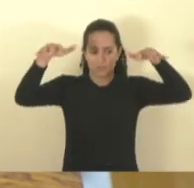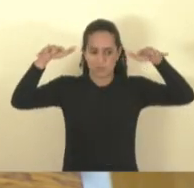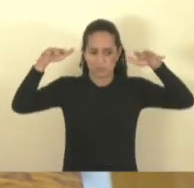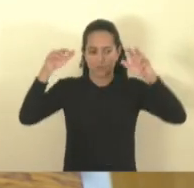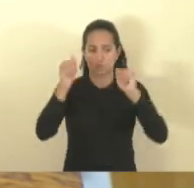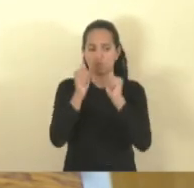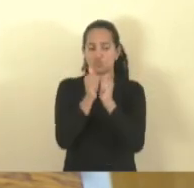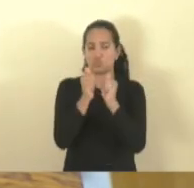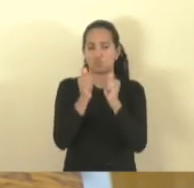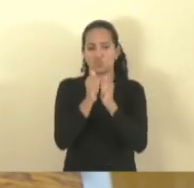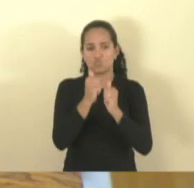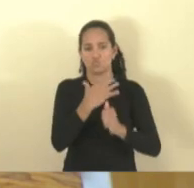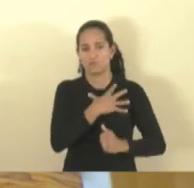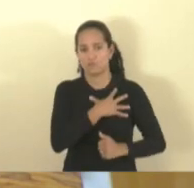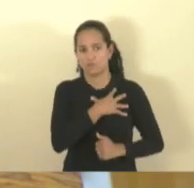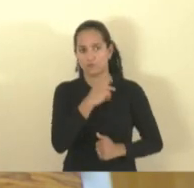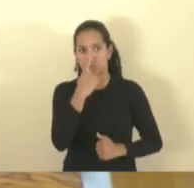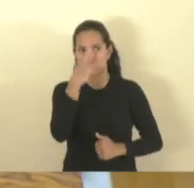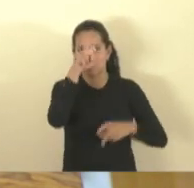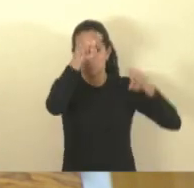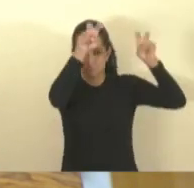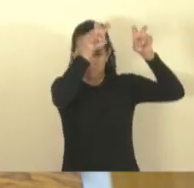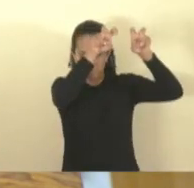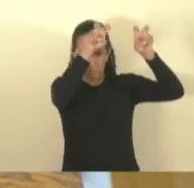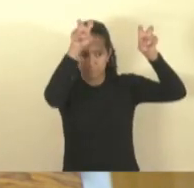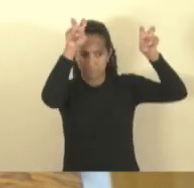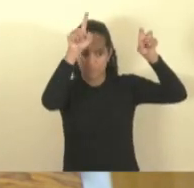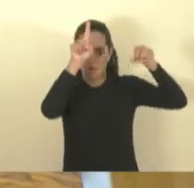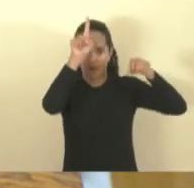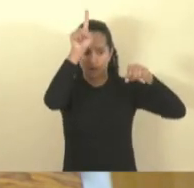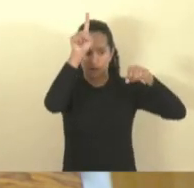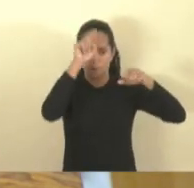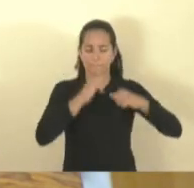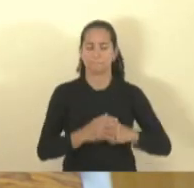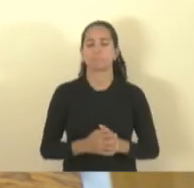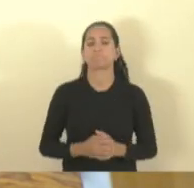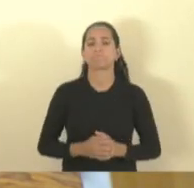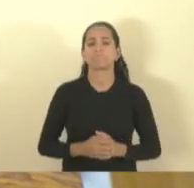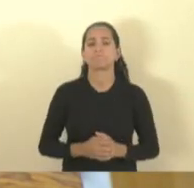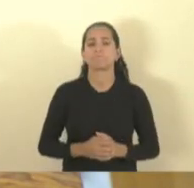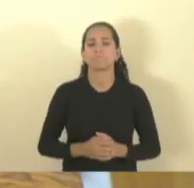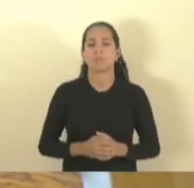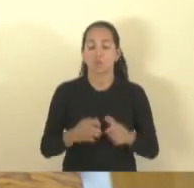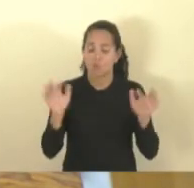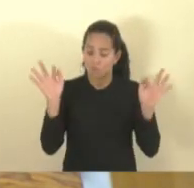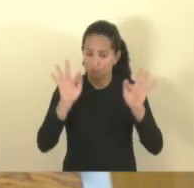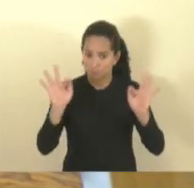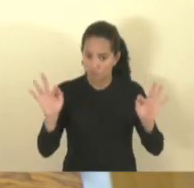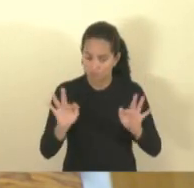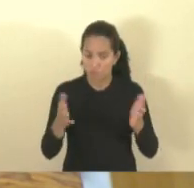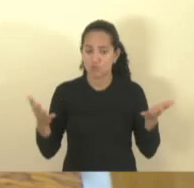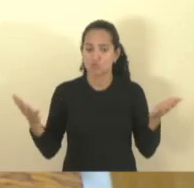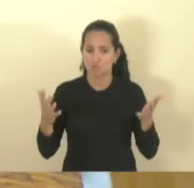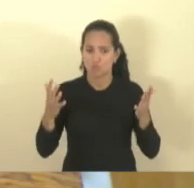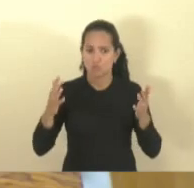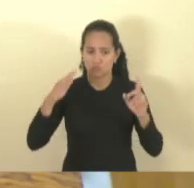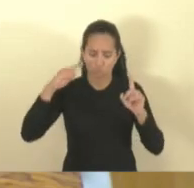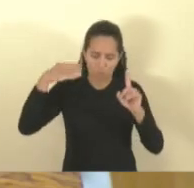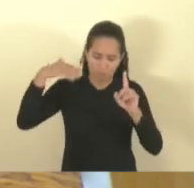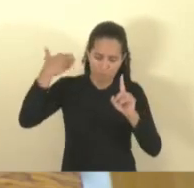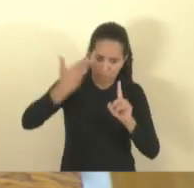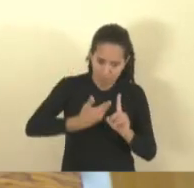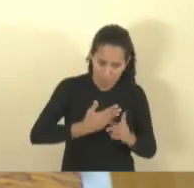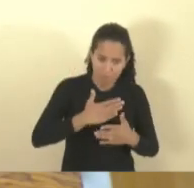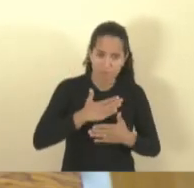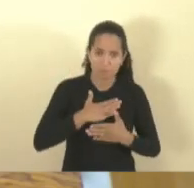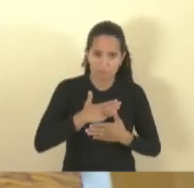desse momento. E dizer para vocês que eu estou muito feliz com essa homenagem, com a